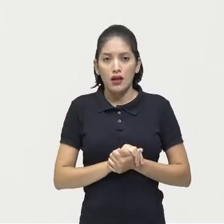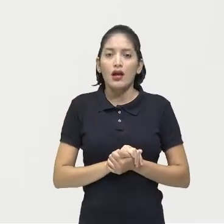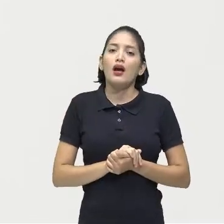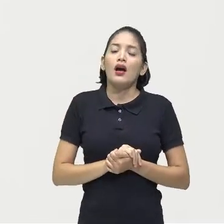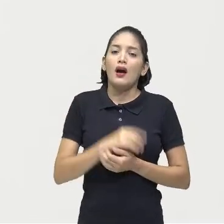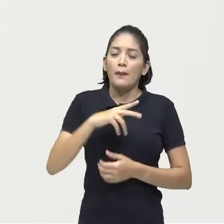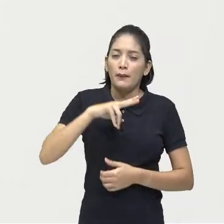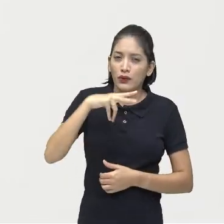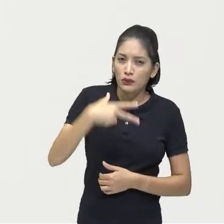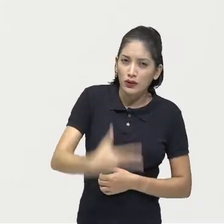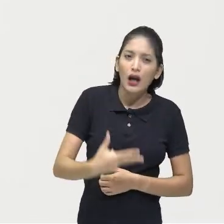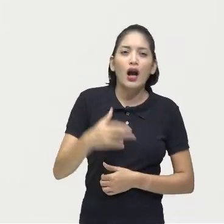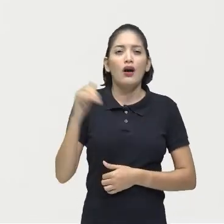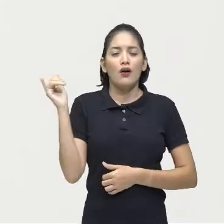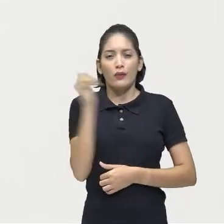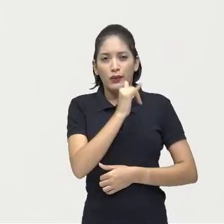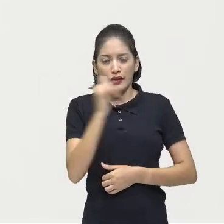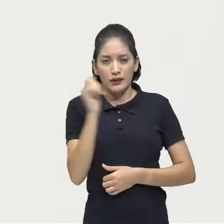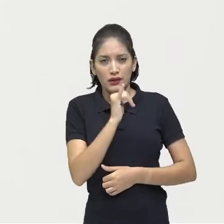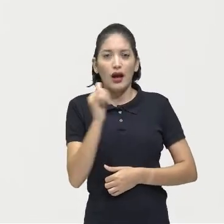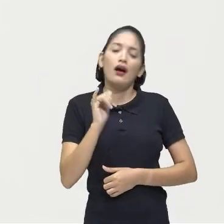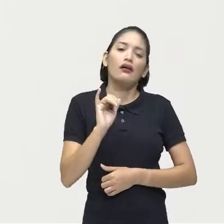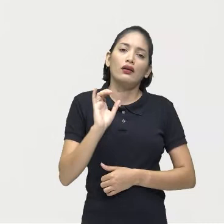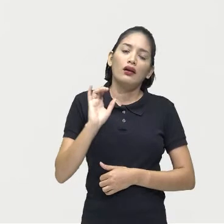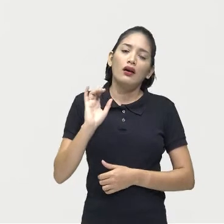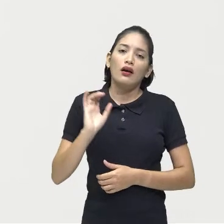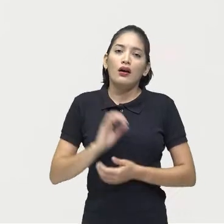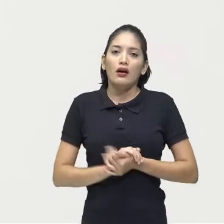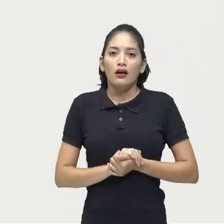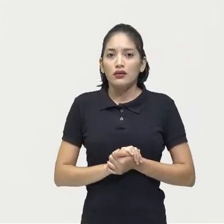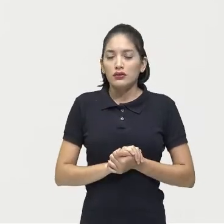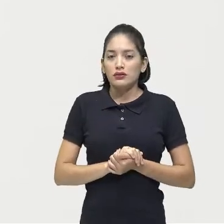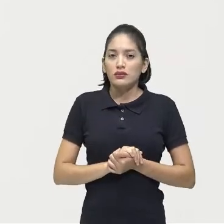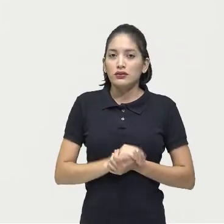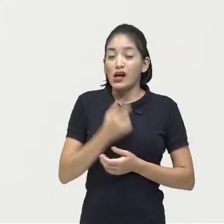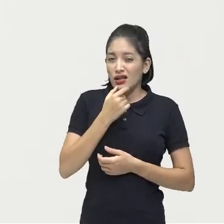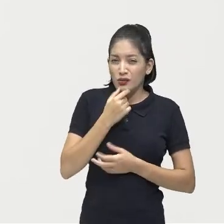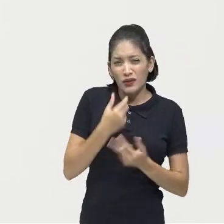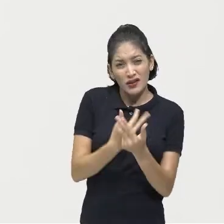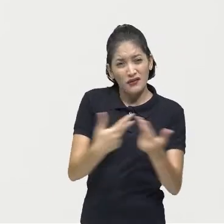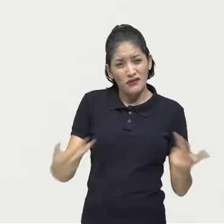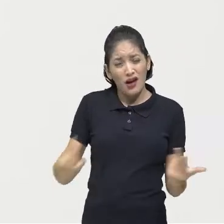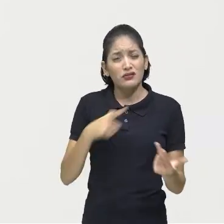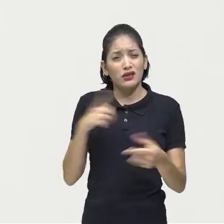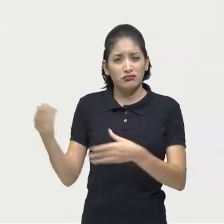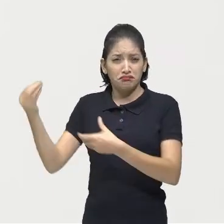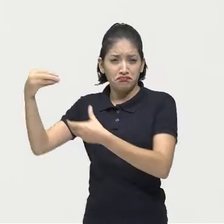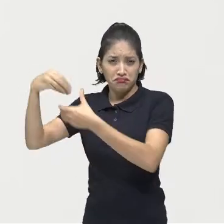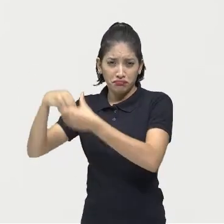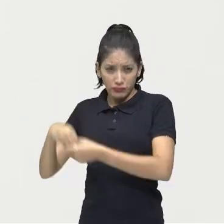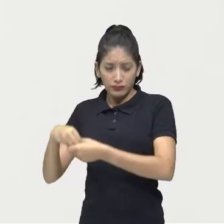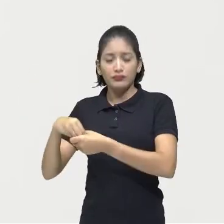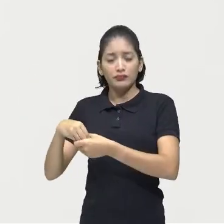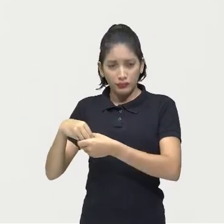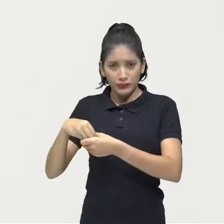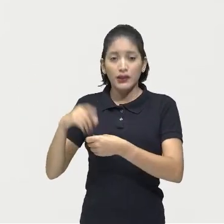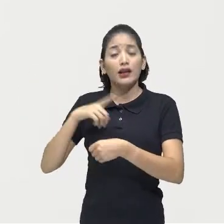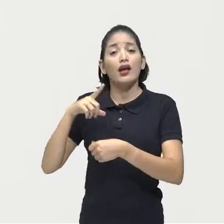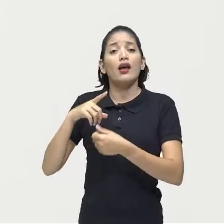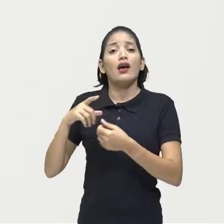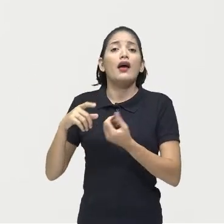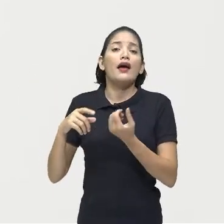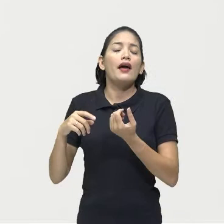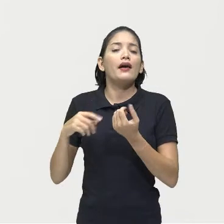Portugal, a Itália, vários países que vão compor a Europa Ocidental, né, formada aqui pelos países